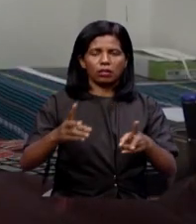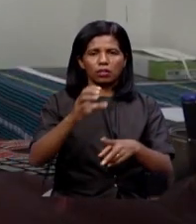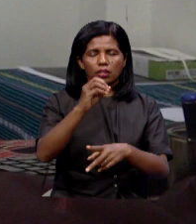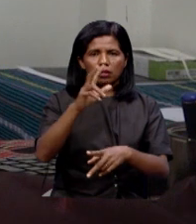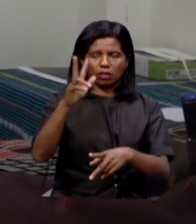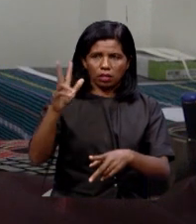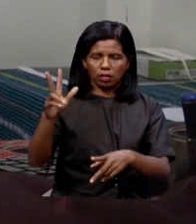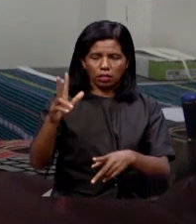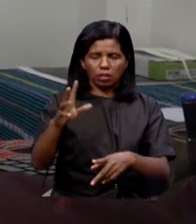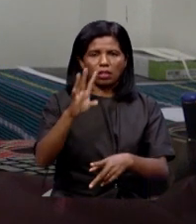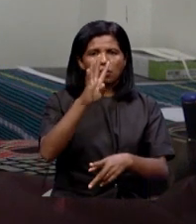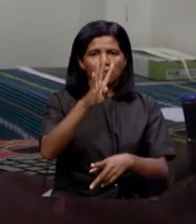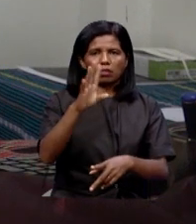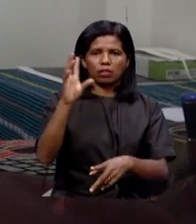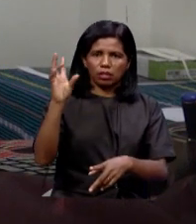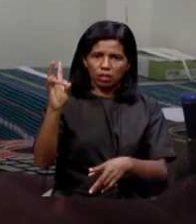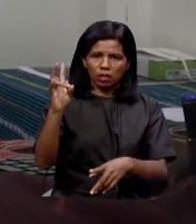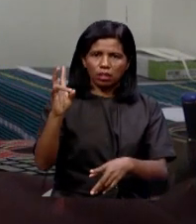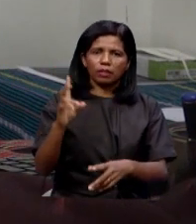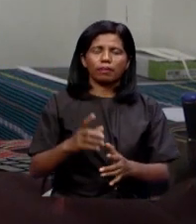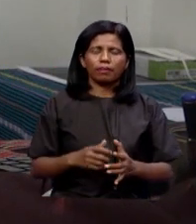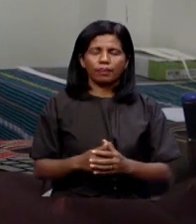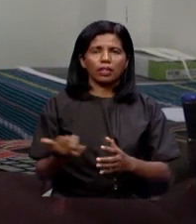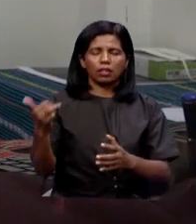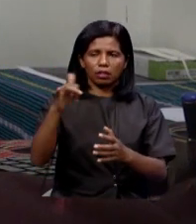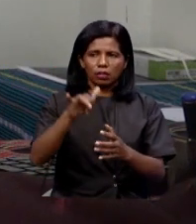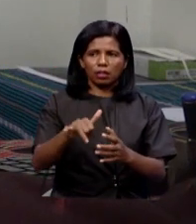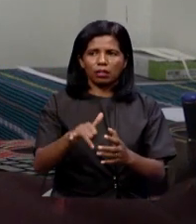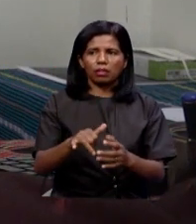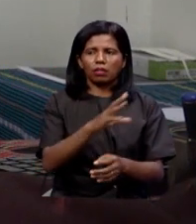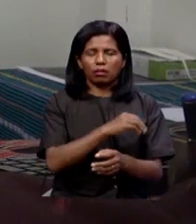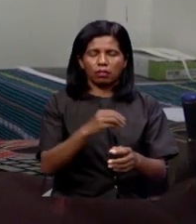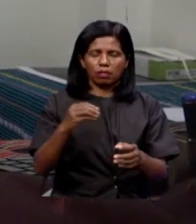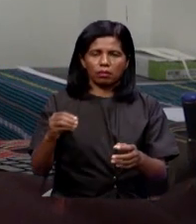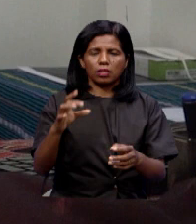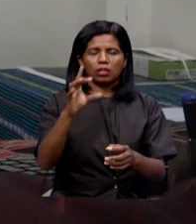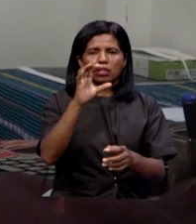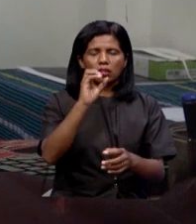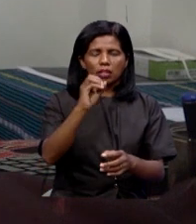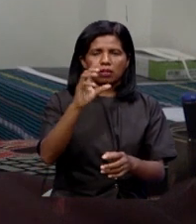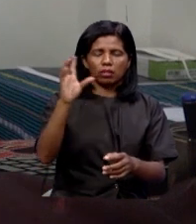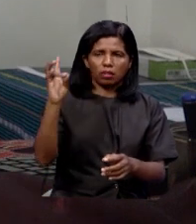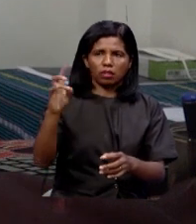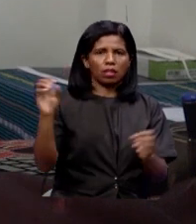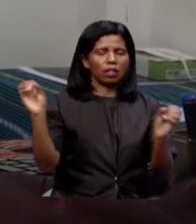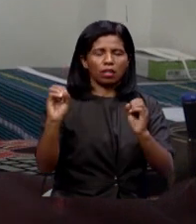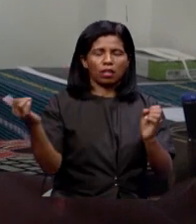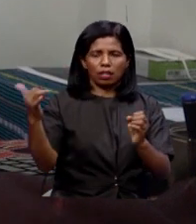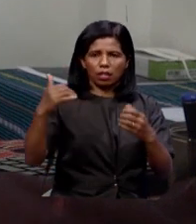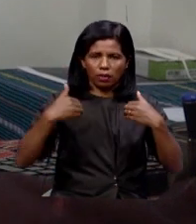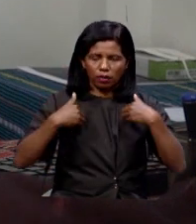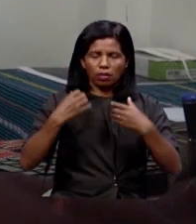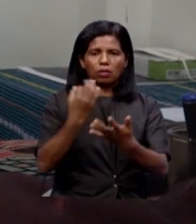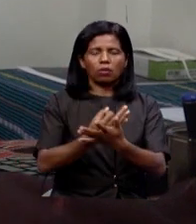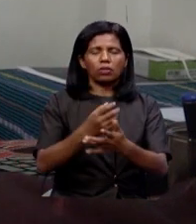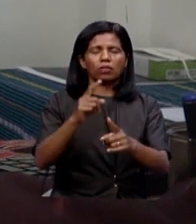balo 47. Agora iha sira nebe mak 03 ou 47, la iha ona osam fulan fulan basira.